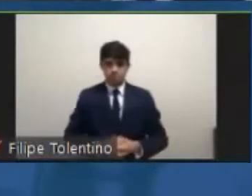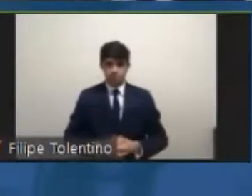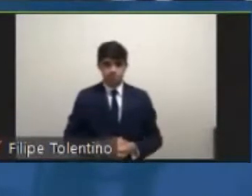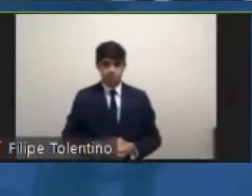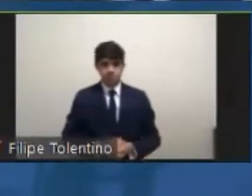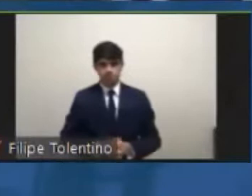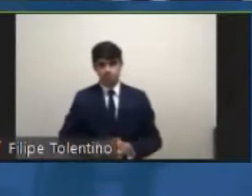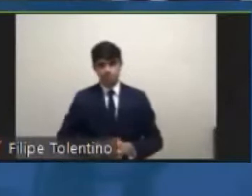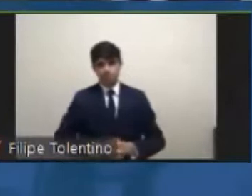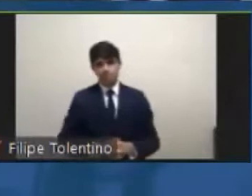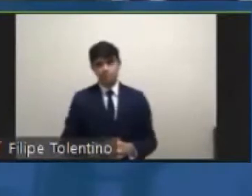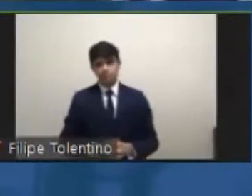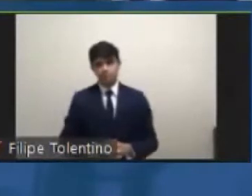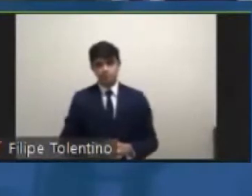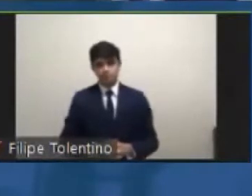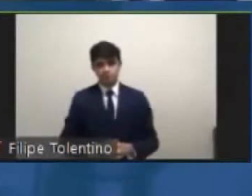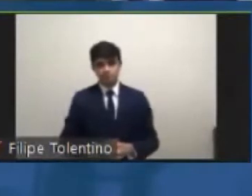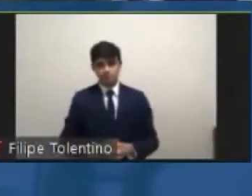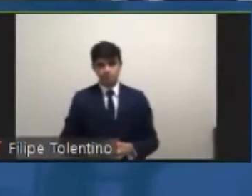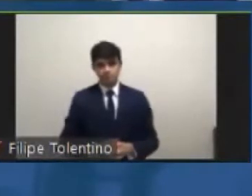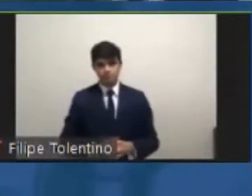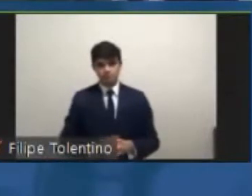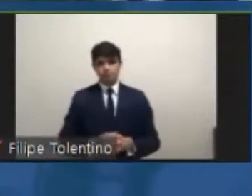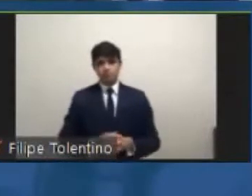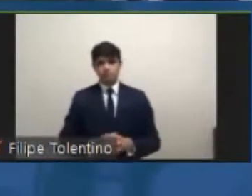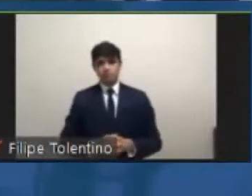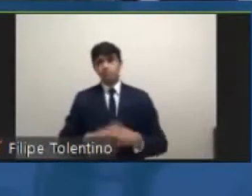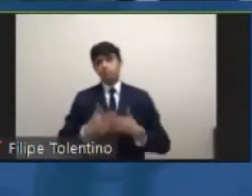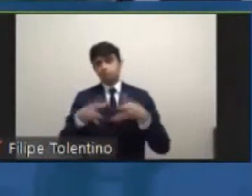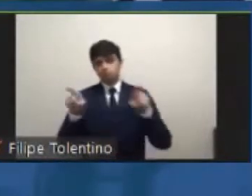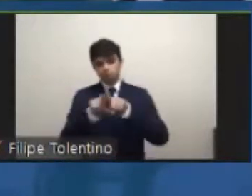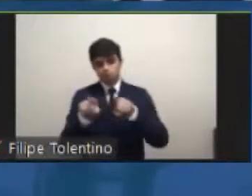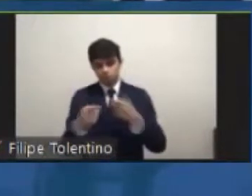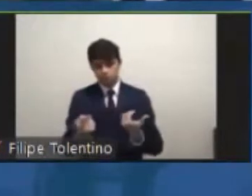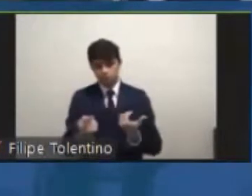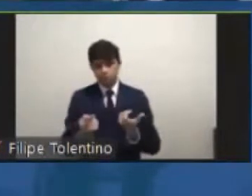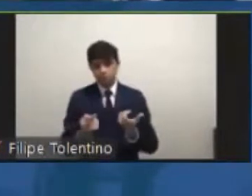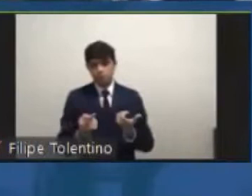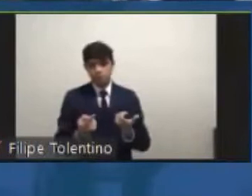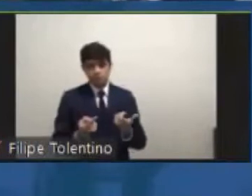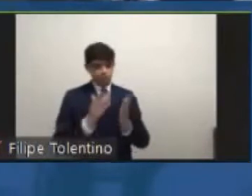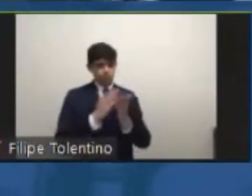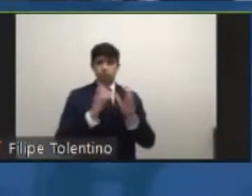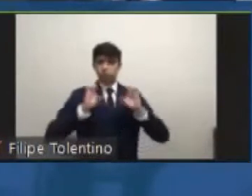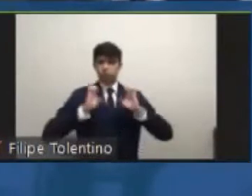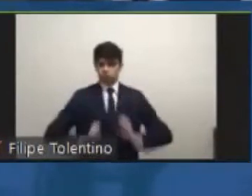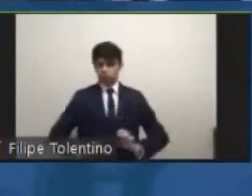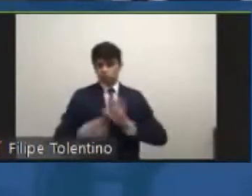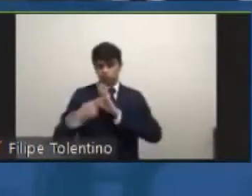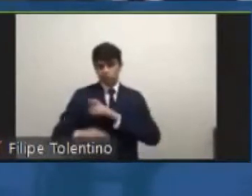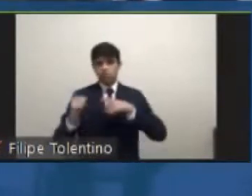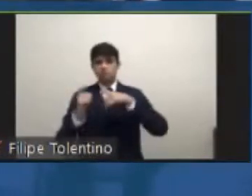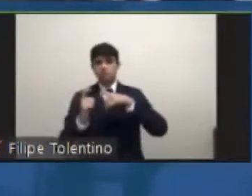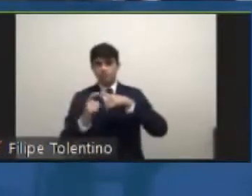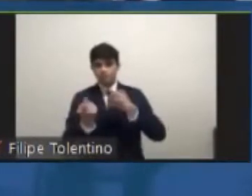outro em sentido contrário, nós temos que, na revisão do Código de Ética Médica, 2 artigos que falam que o médico não